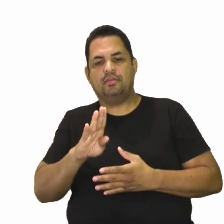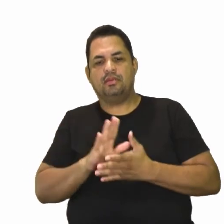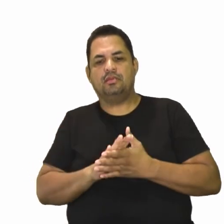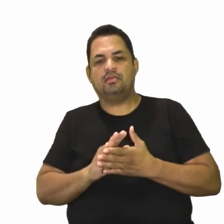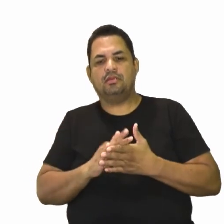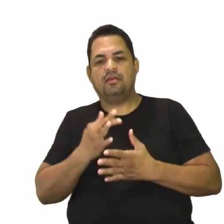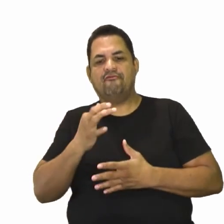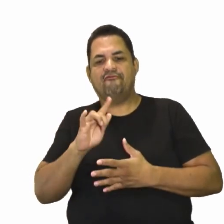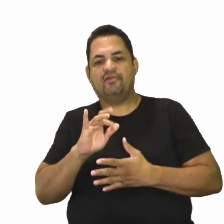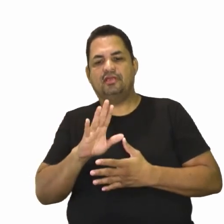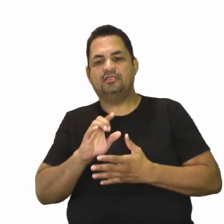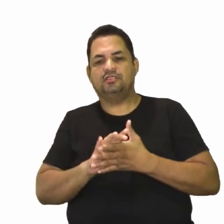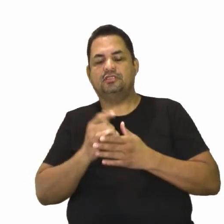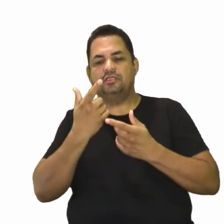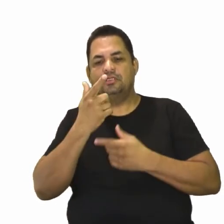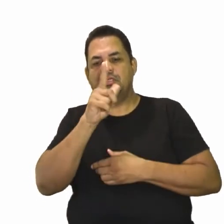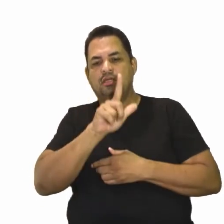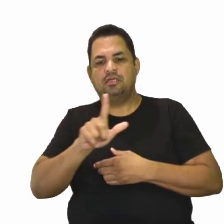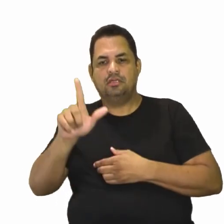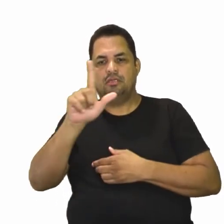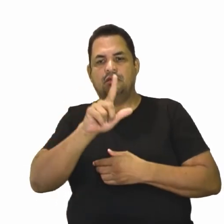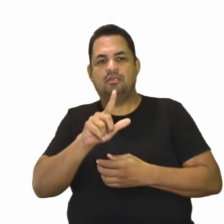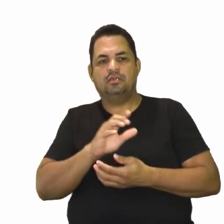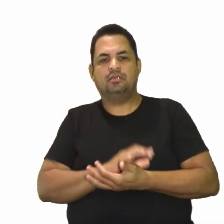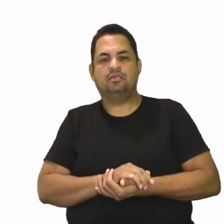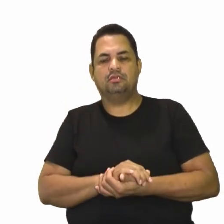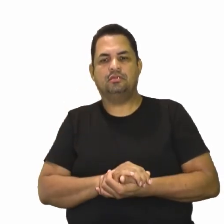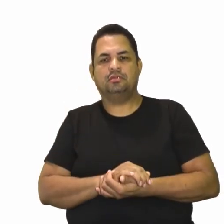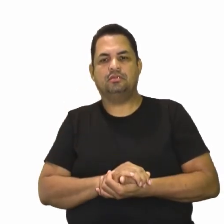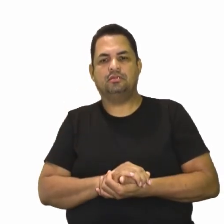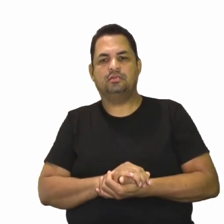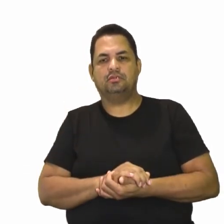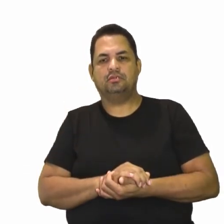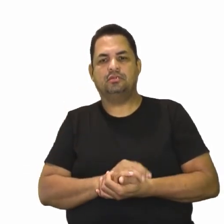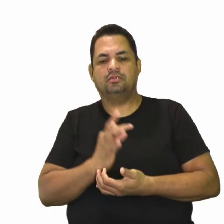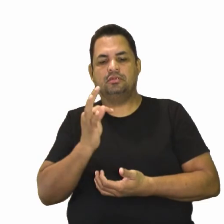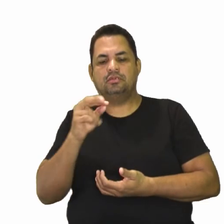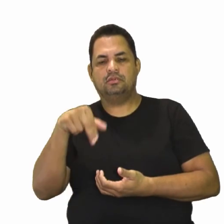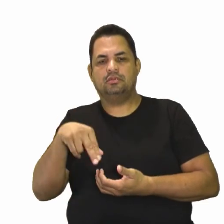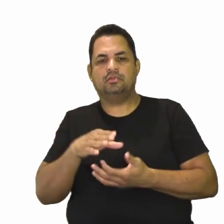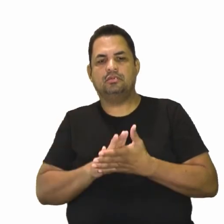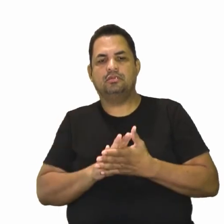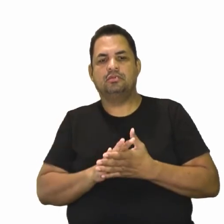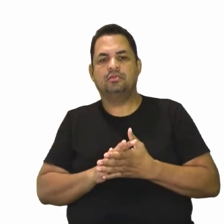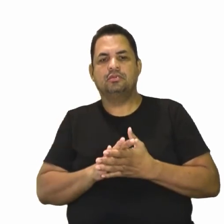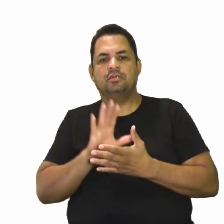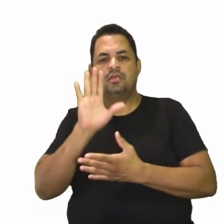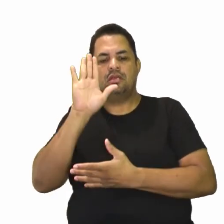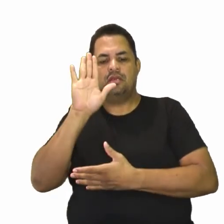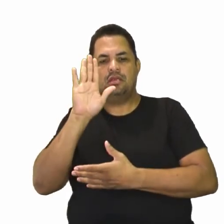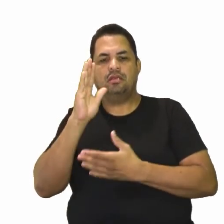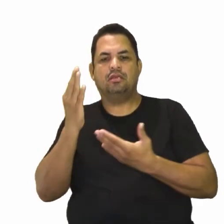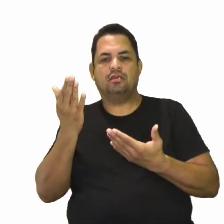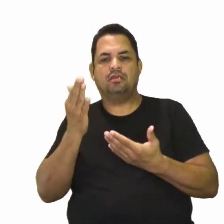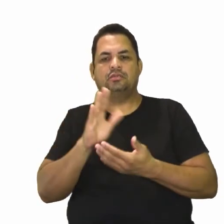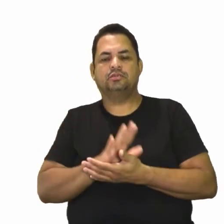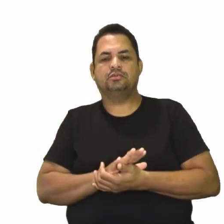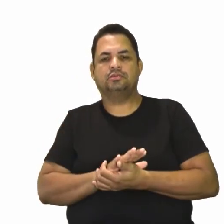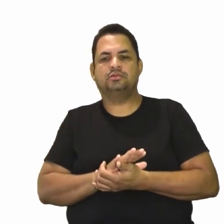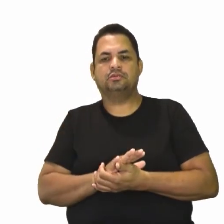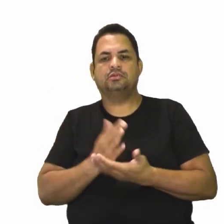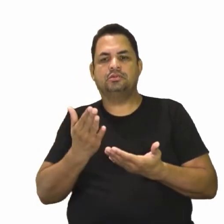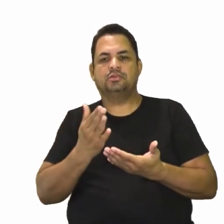pela Frente Liberal. Tancredo de Almeida Neves. É candidato a presidente, é candidato e é